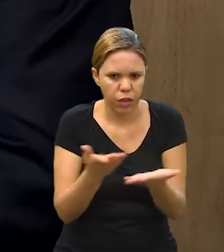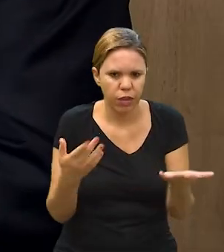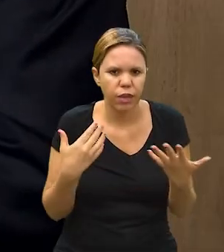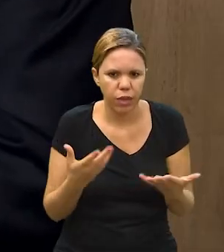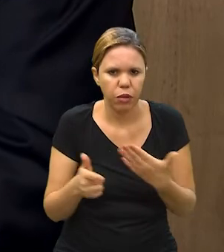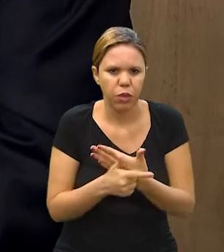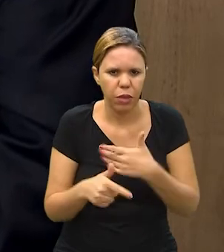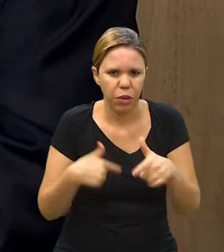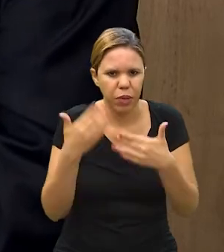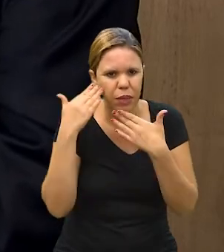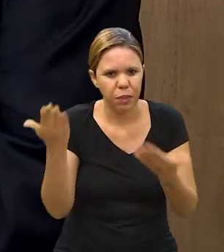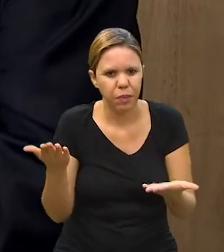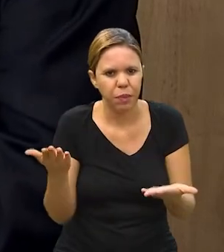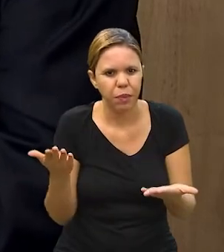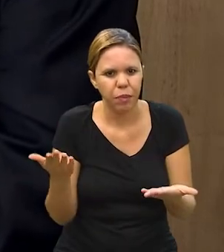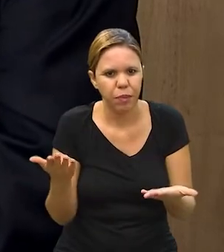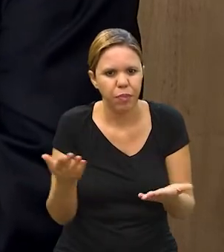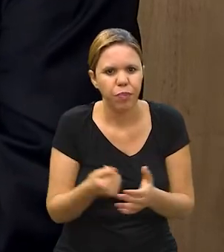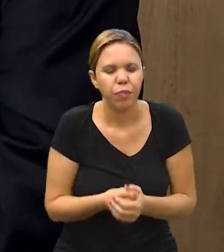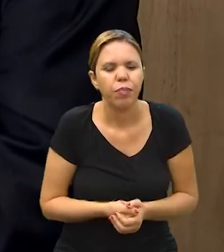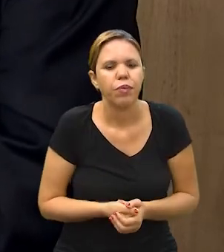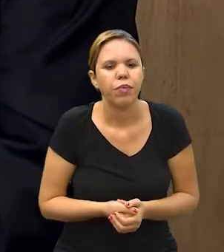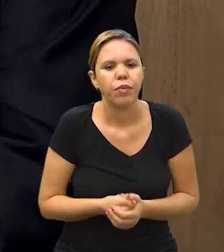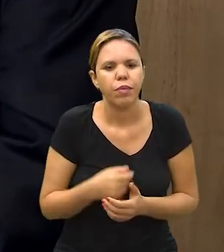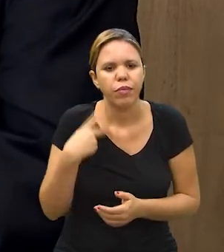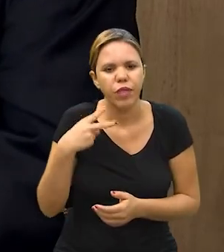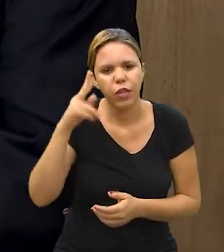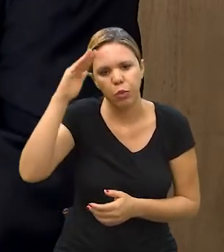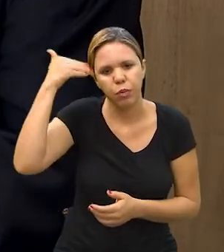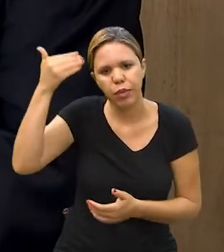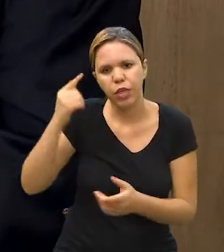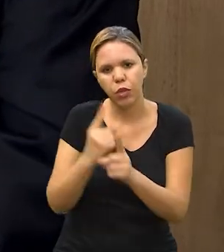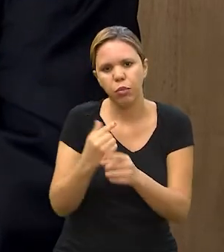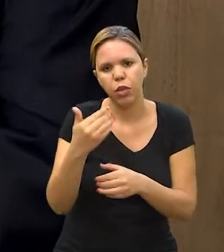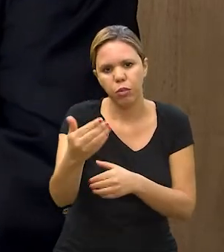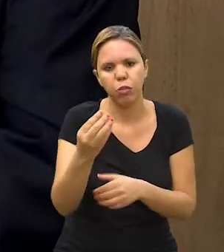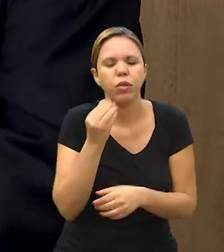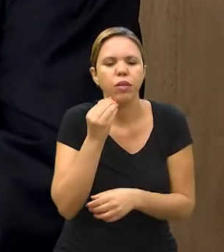nosso papel aqui. Muito obrigado. Muito obrigado, vereador Pedro Tourinho. A gente se encontra